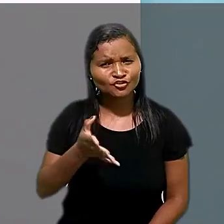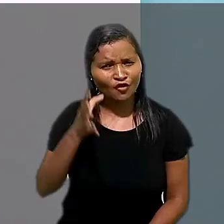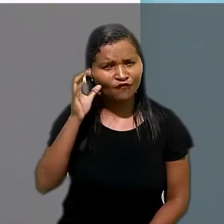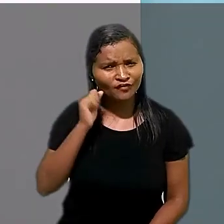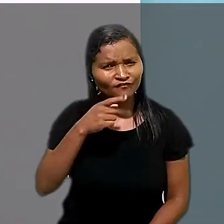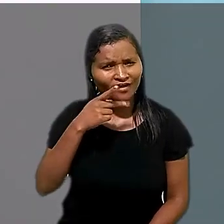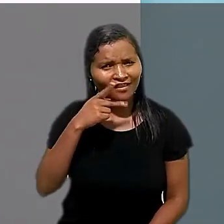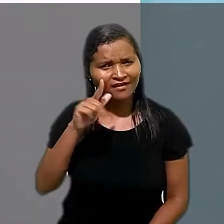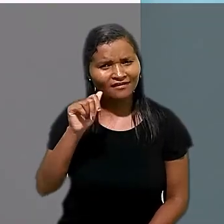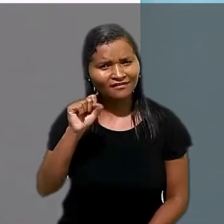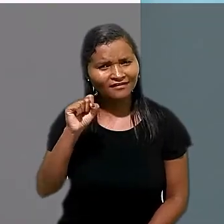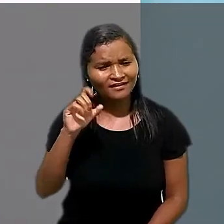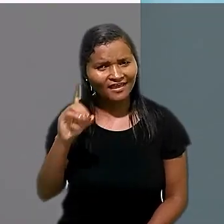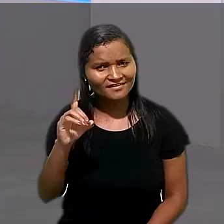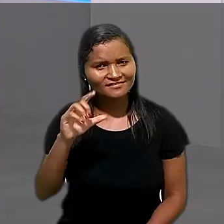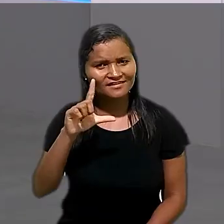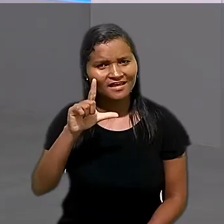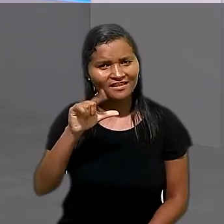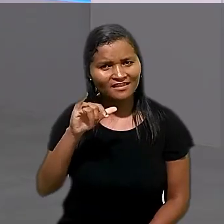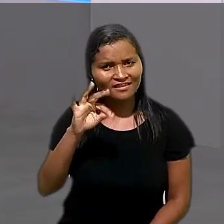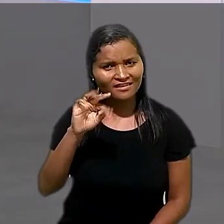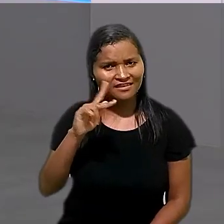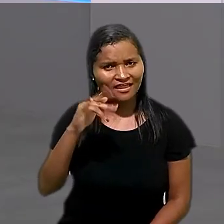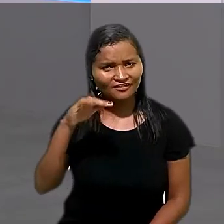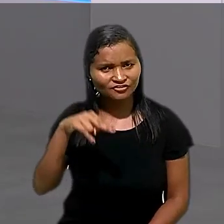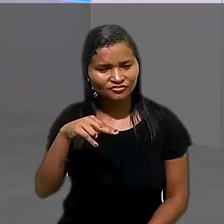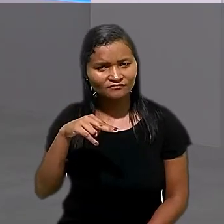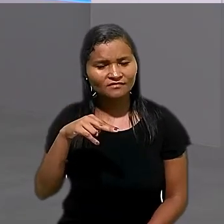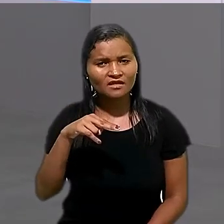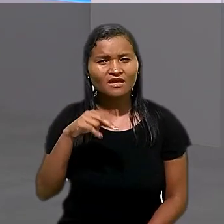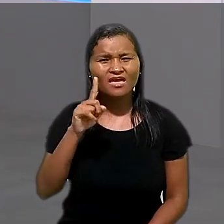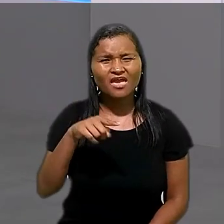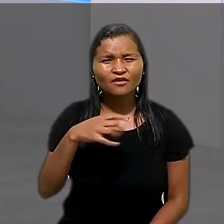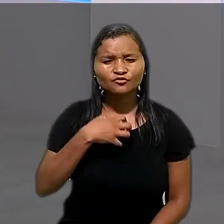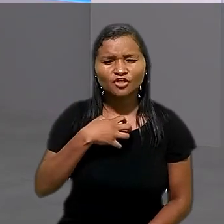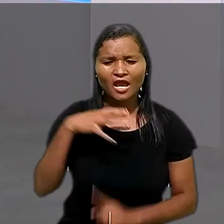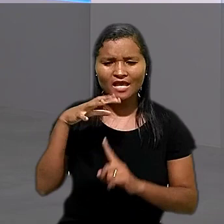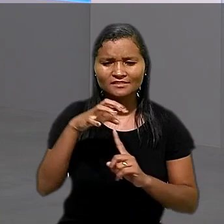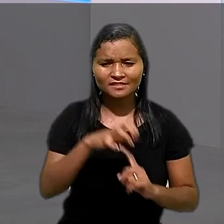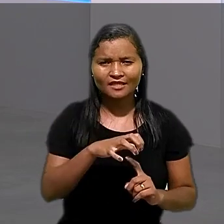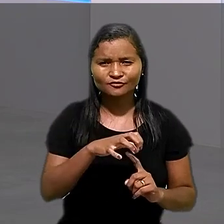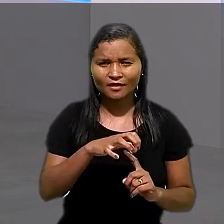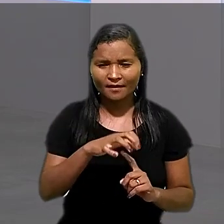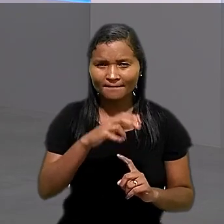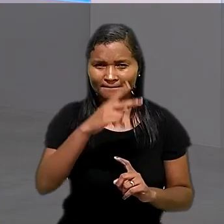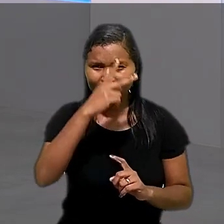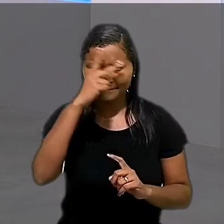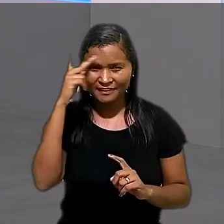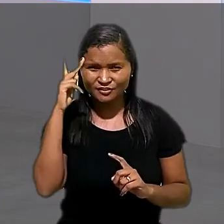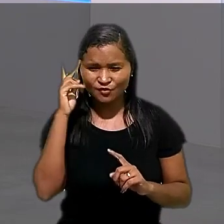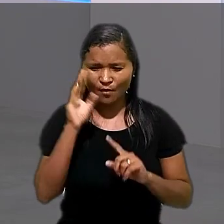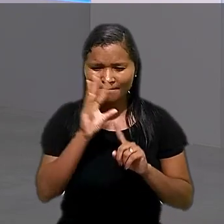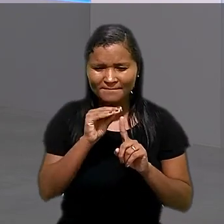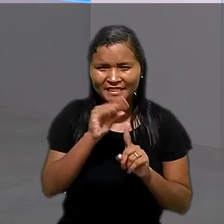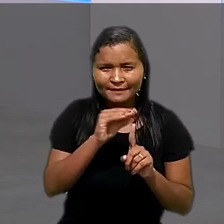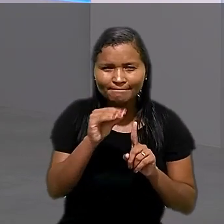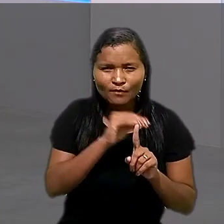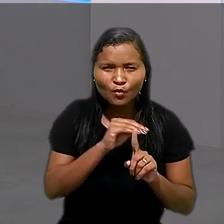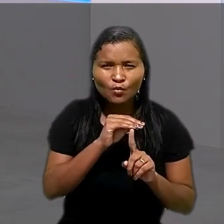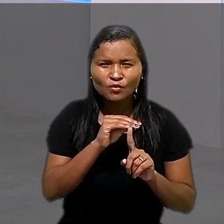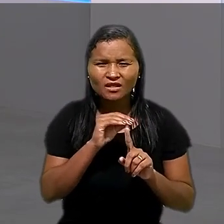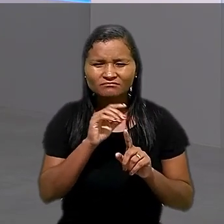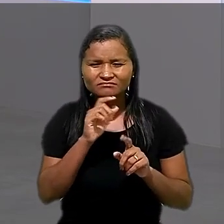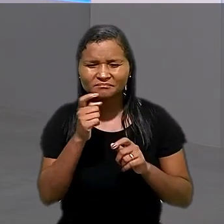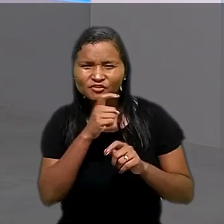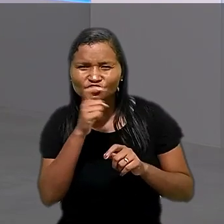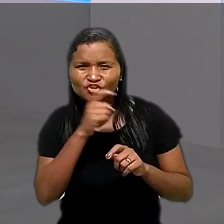Você já ouviu falar em gaslight Dead tinha uma forma de assédio em que o abusador manipula a vítima com distorções